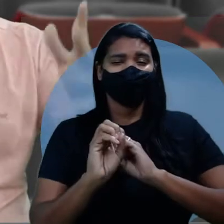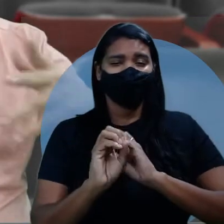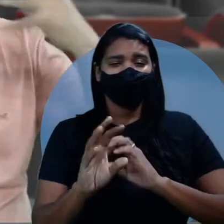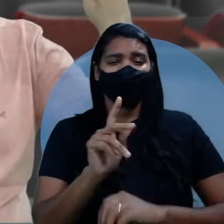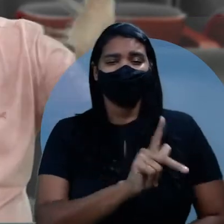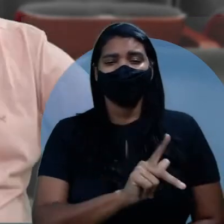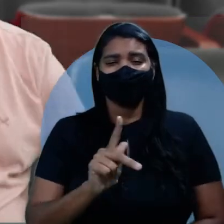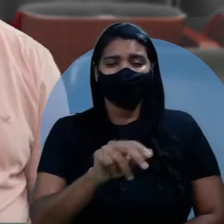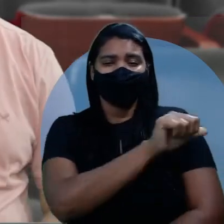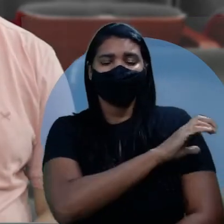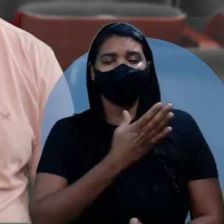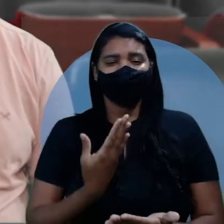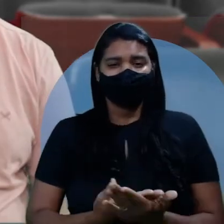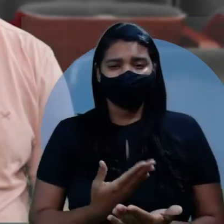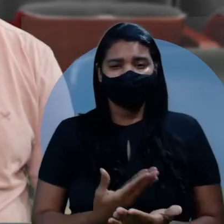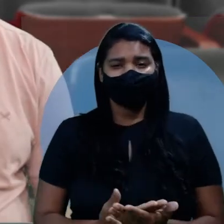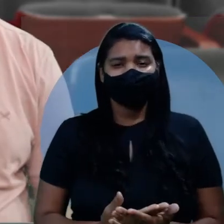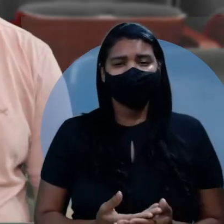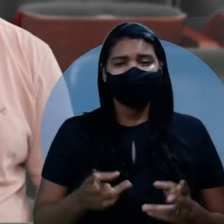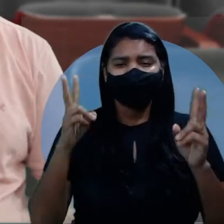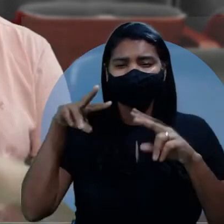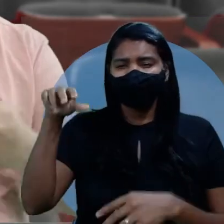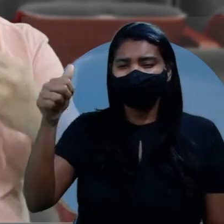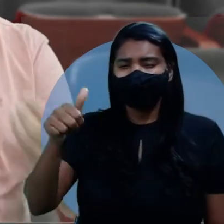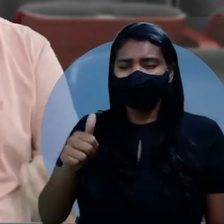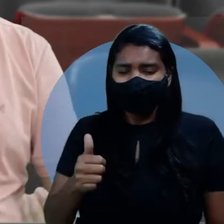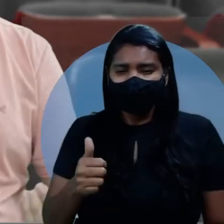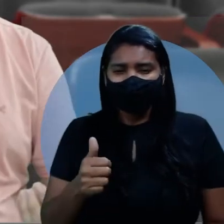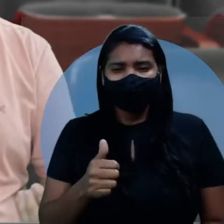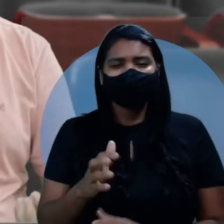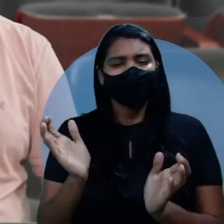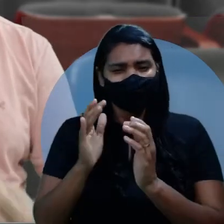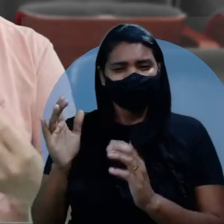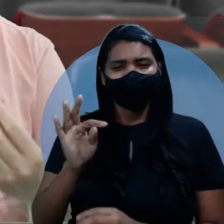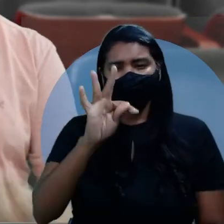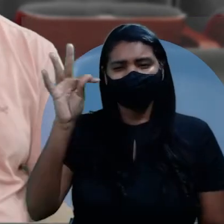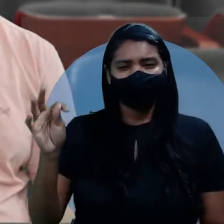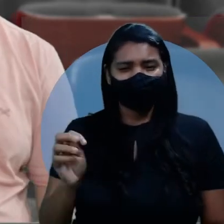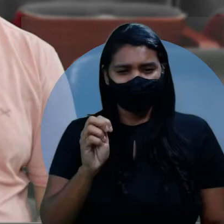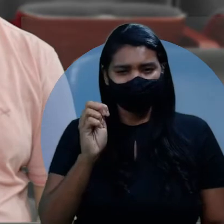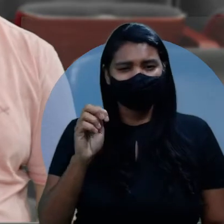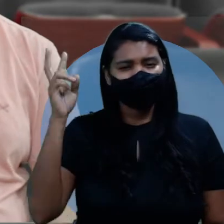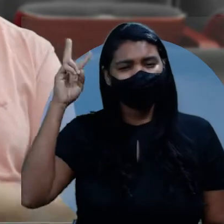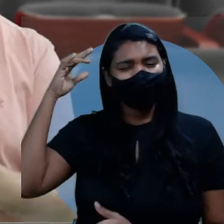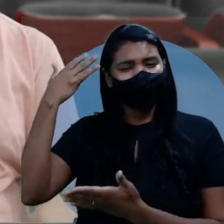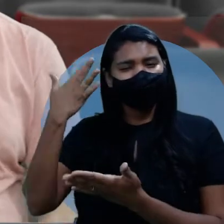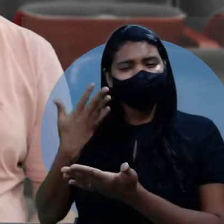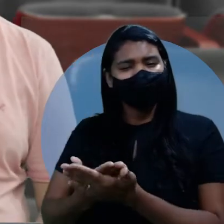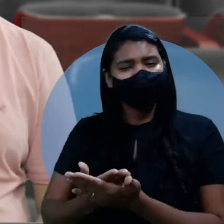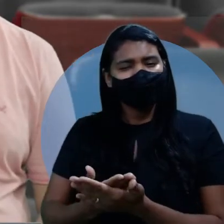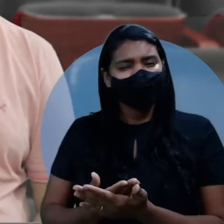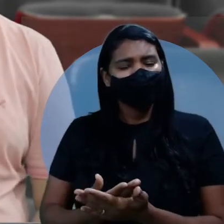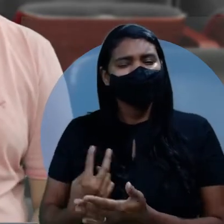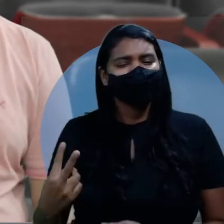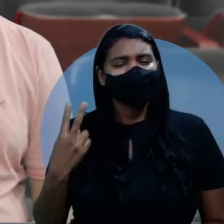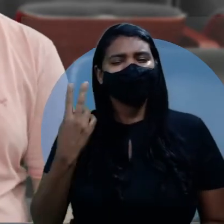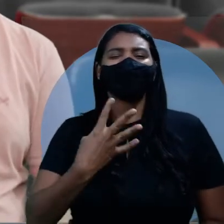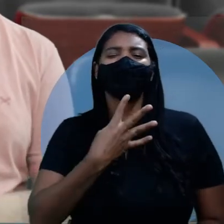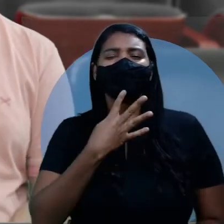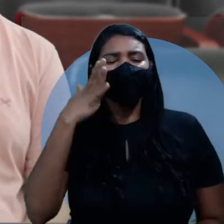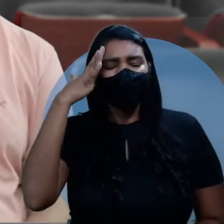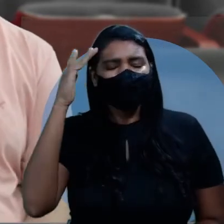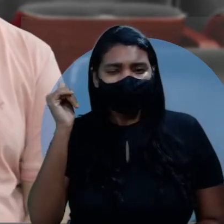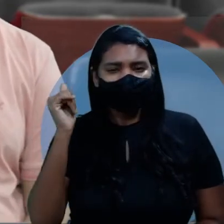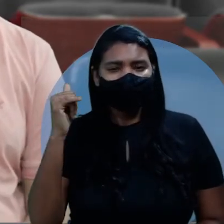né, estudantes, etc., vejam só, aliás, pernambucanos como um todo, esse valor histórico, conhecer a nossa cidade. É por isso que o